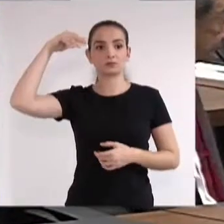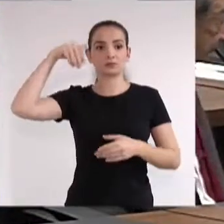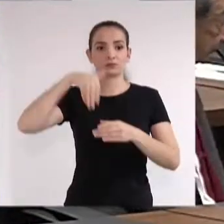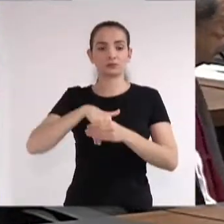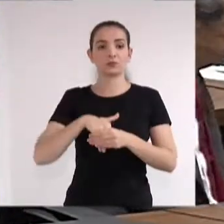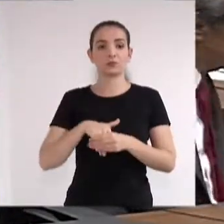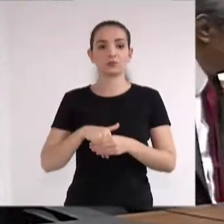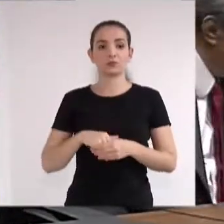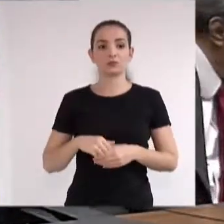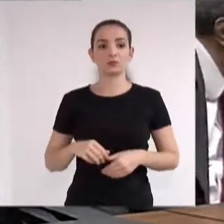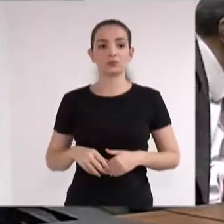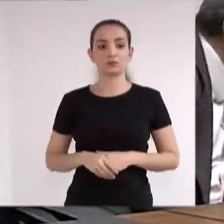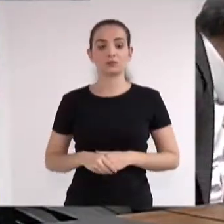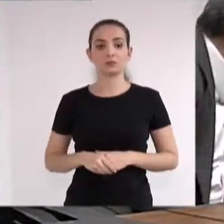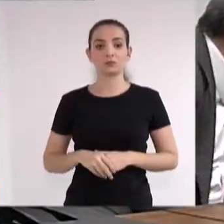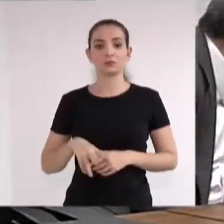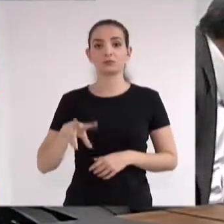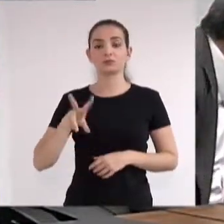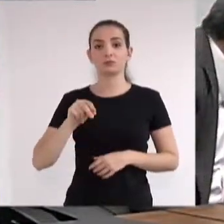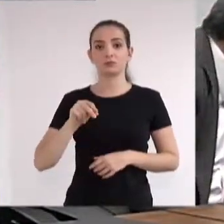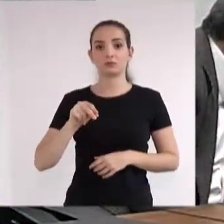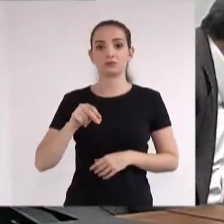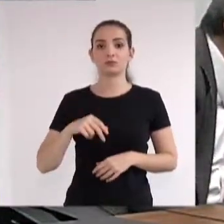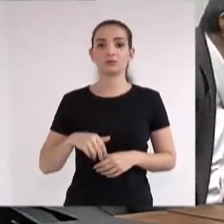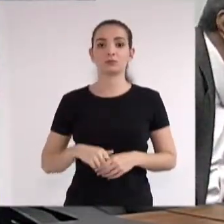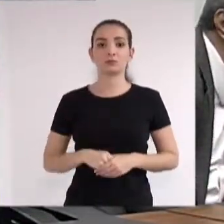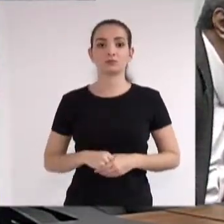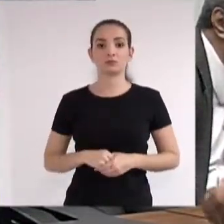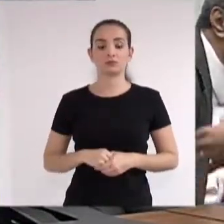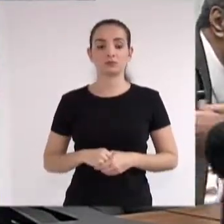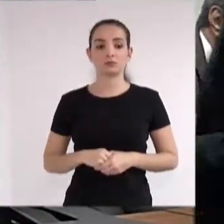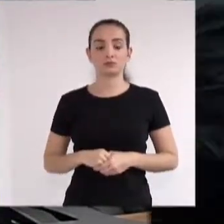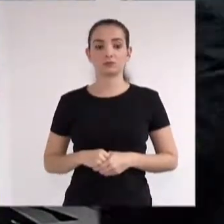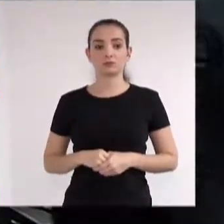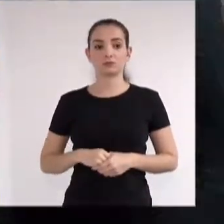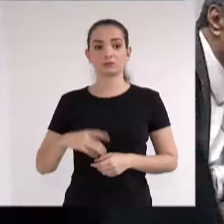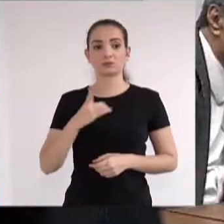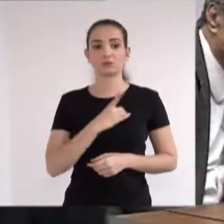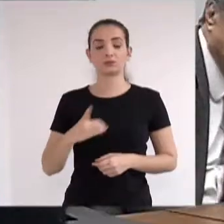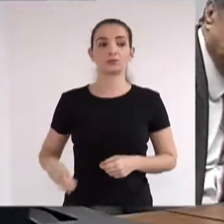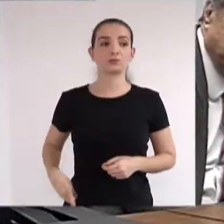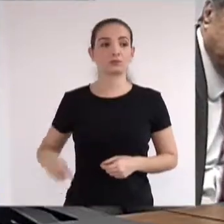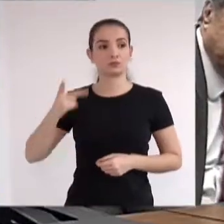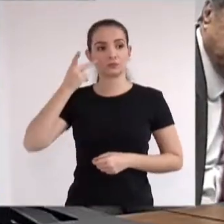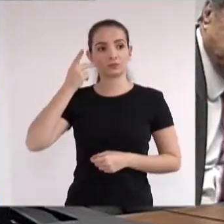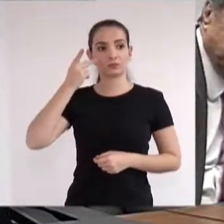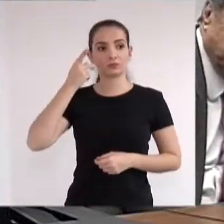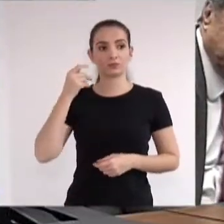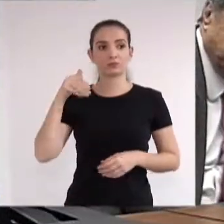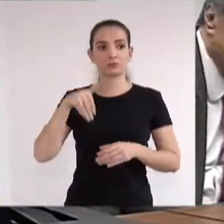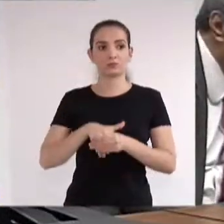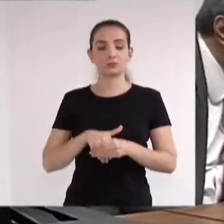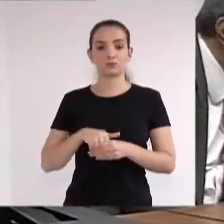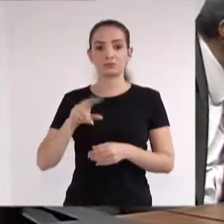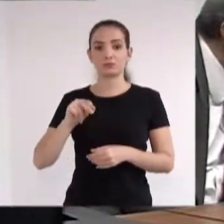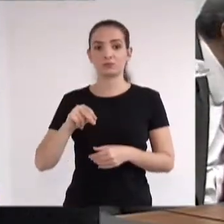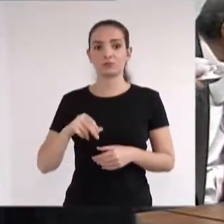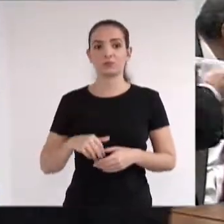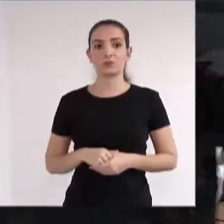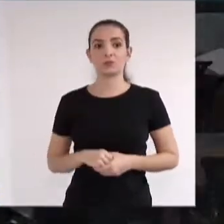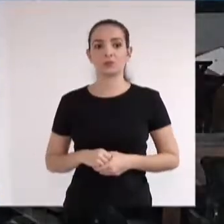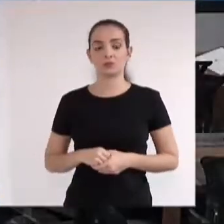Deputado Cabalmi. Deputado Cabalmi também vota não. Deputado Pedro Kemp. Deputado Pedro Kemp vota